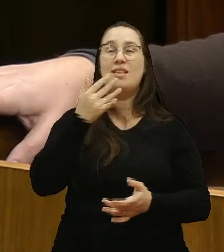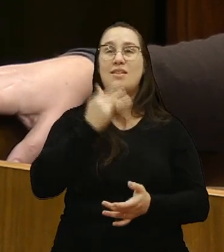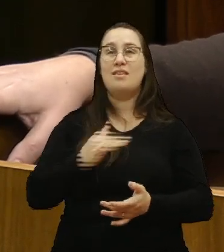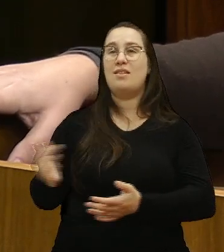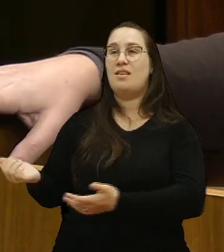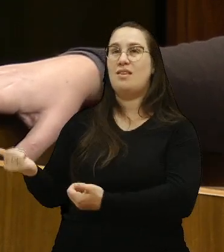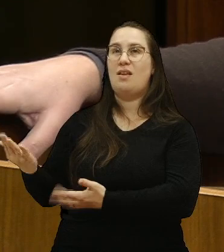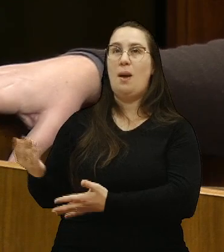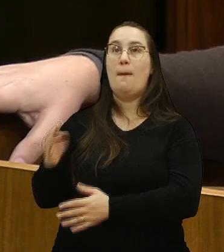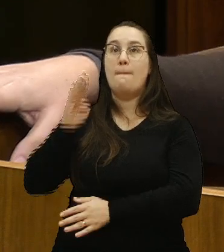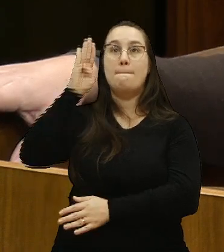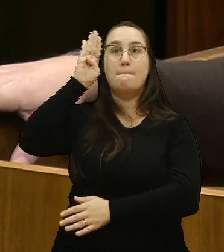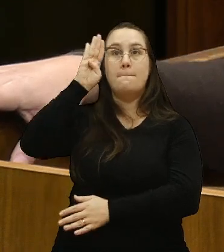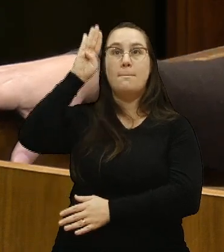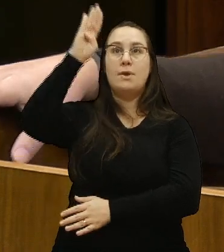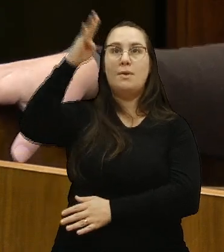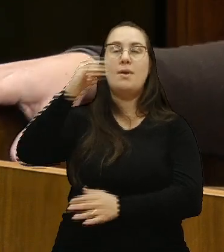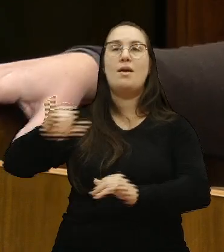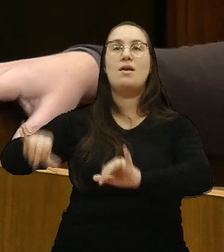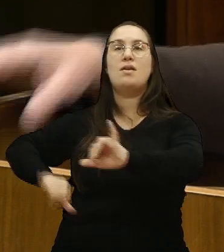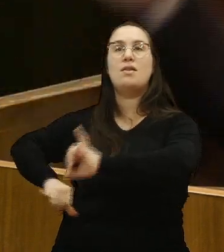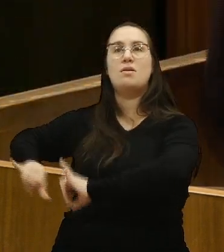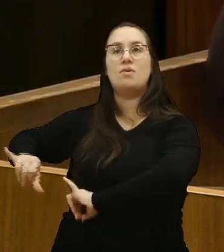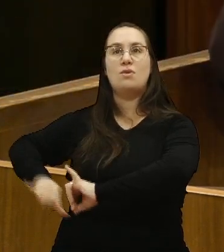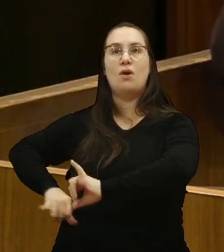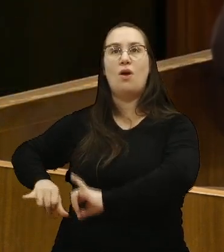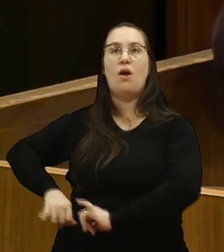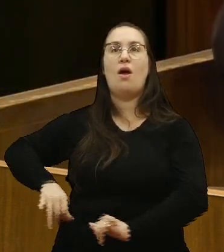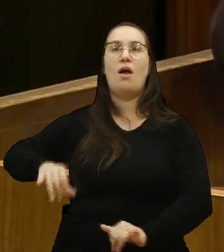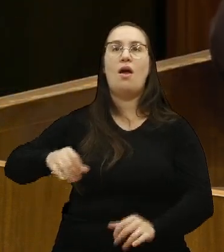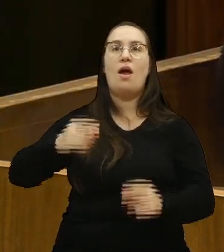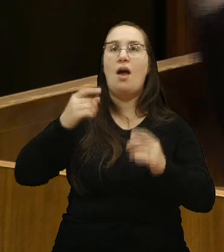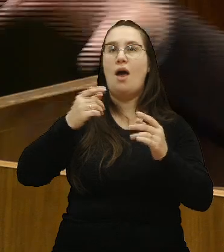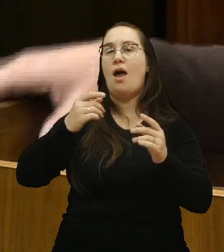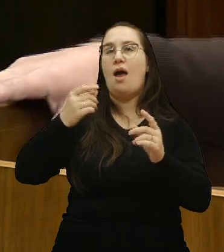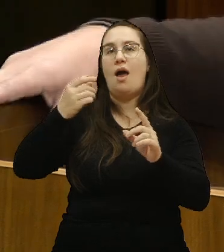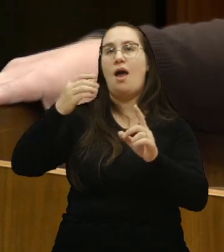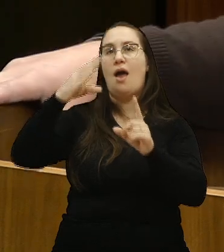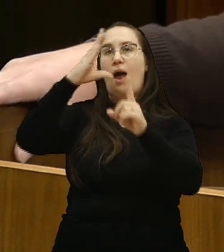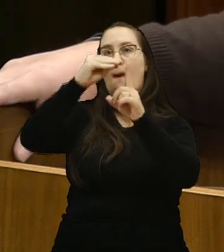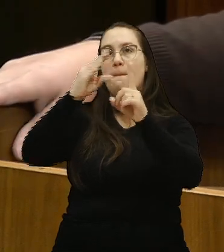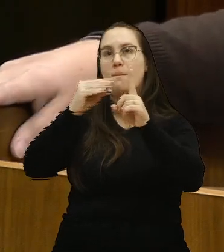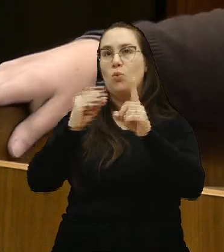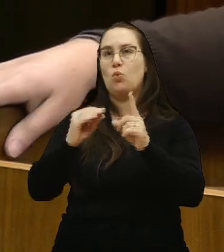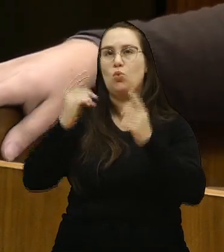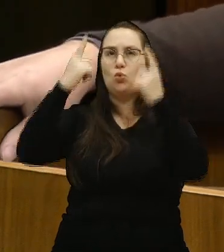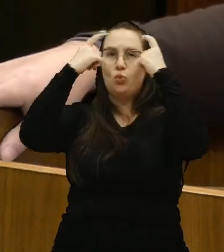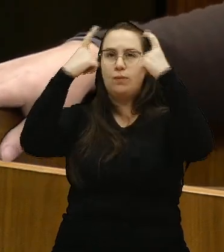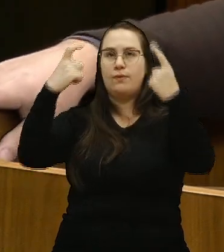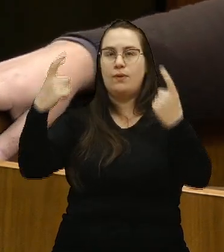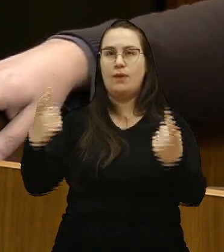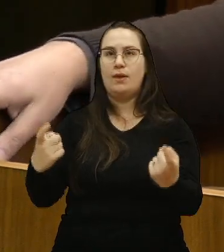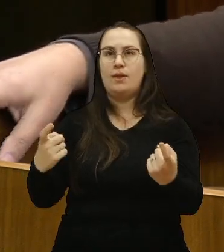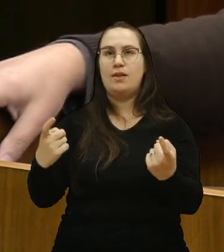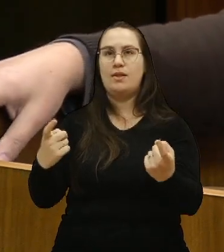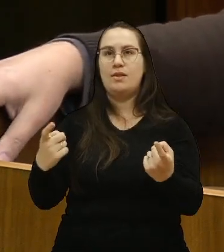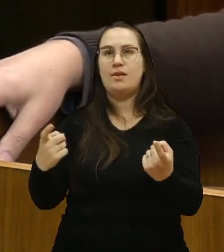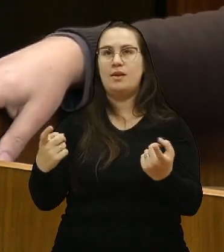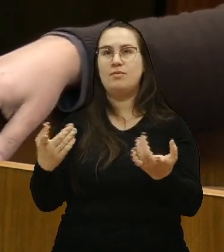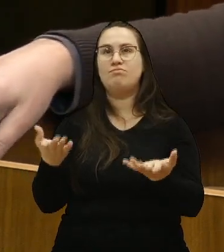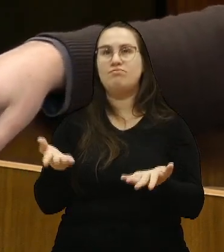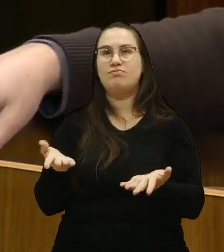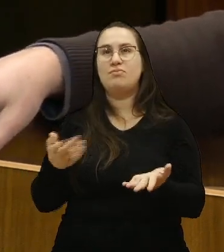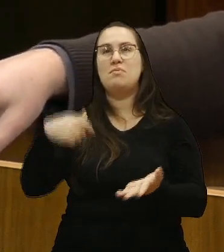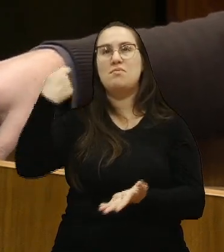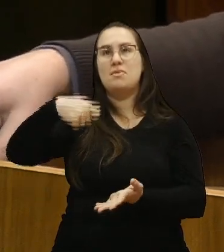adolescentes, principalmente aquelas que sofrem abusos e todo tipo de violência, ela precisa que